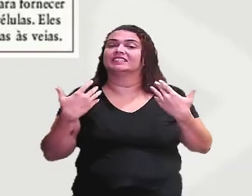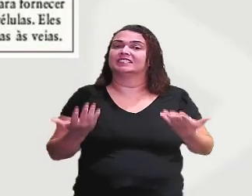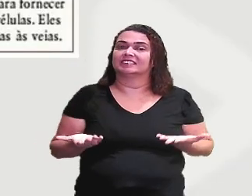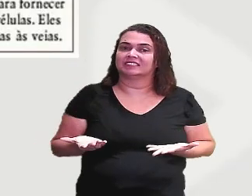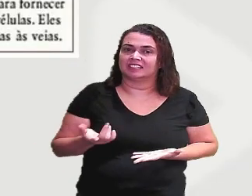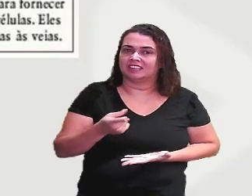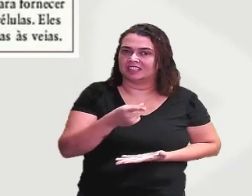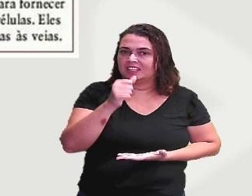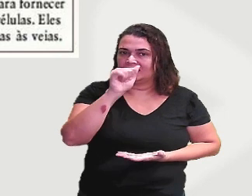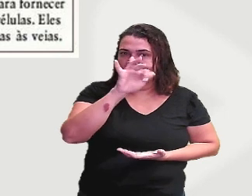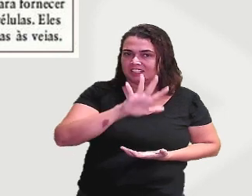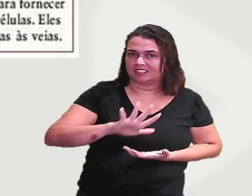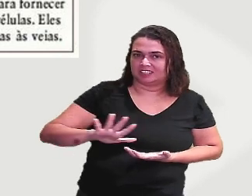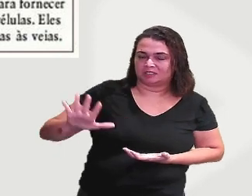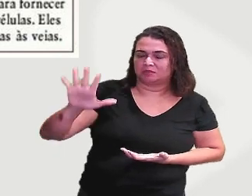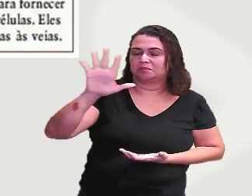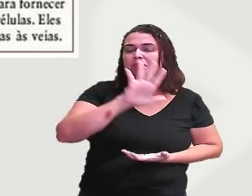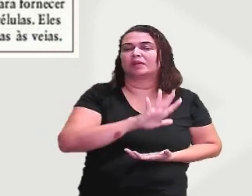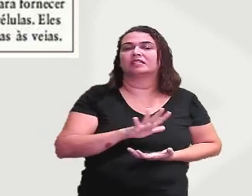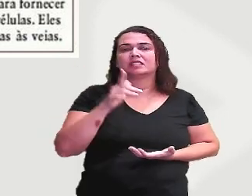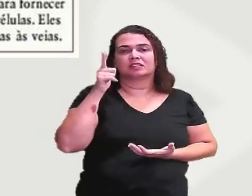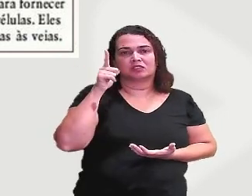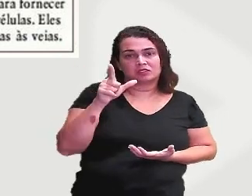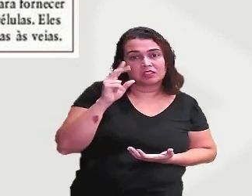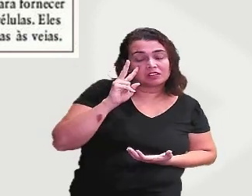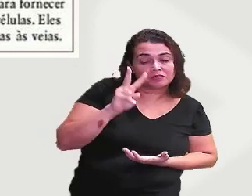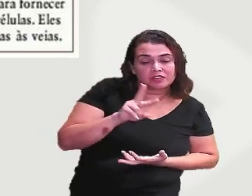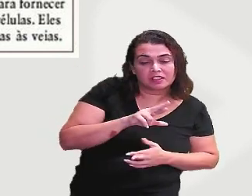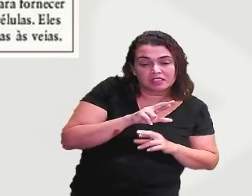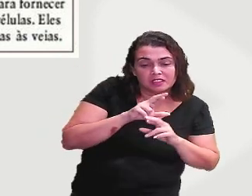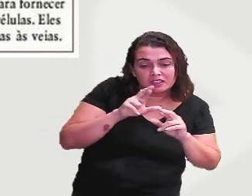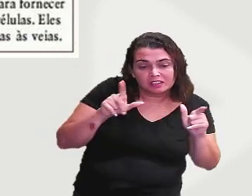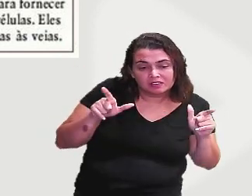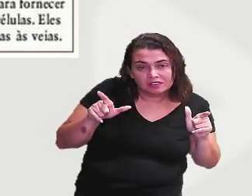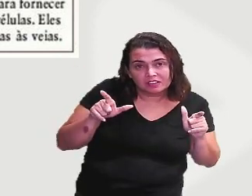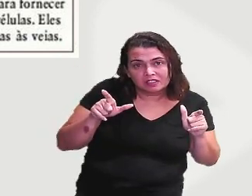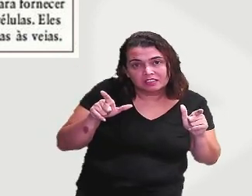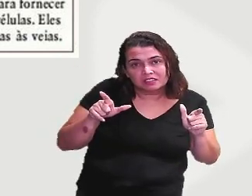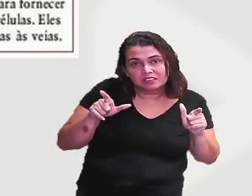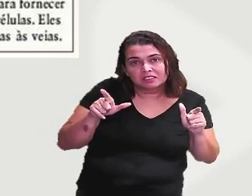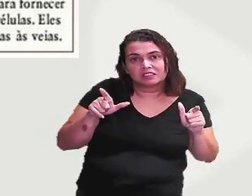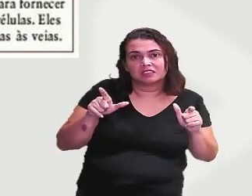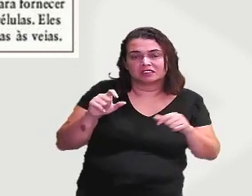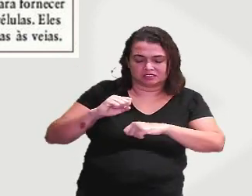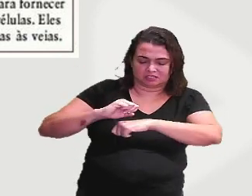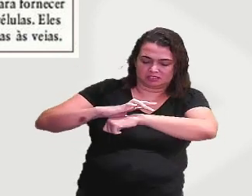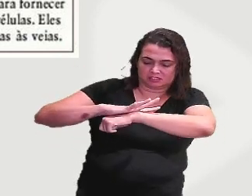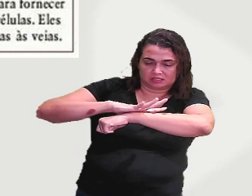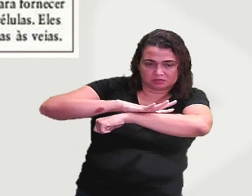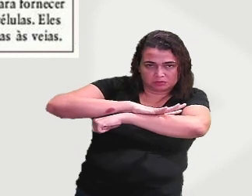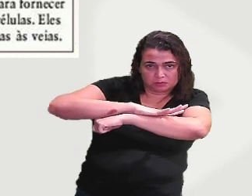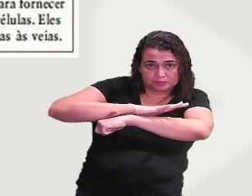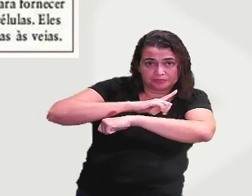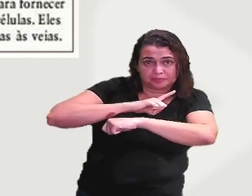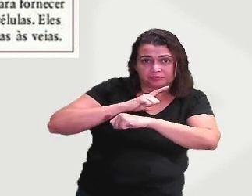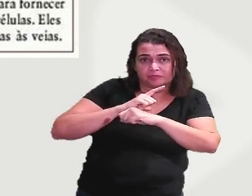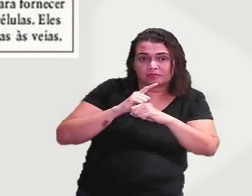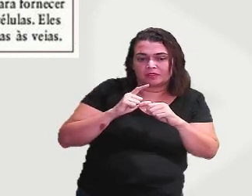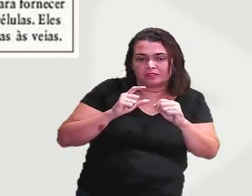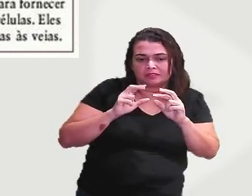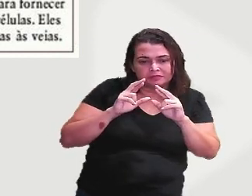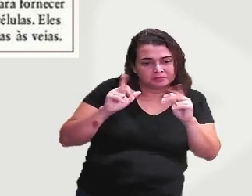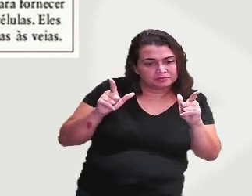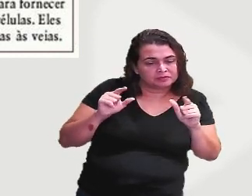Então, nessa imagem aí, gente, a gente consegue, né, ver a diferença, né, entre esses vasos sanguíneos. A gente consegue observar, né,